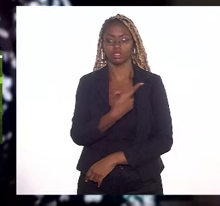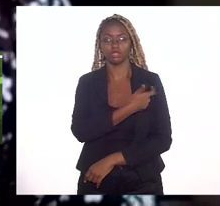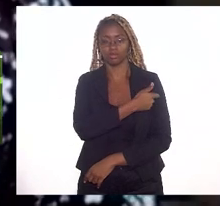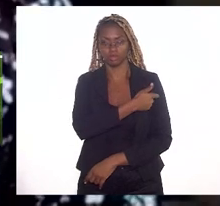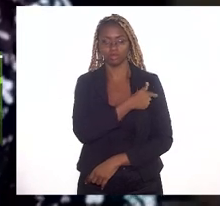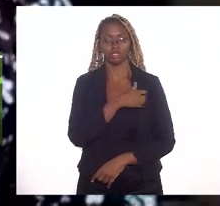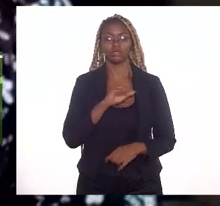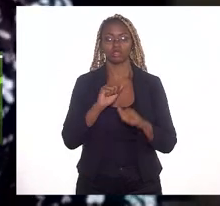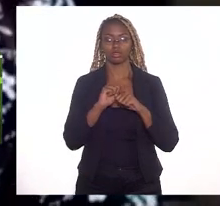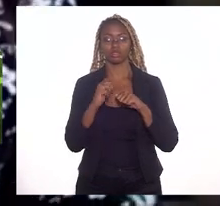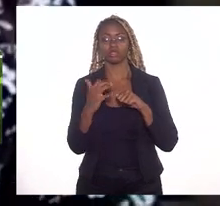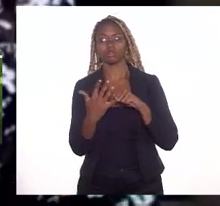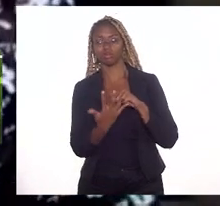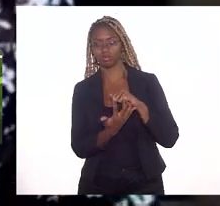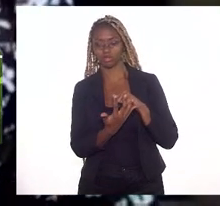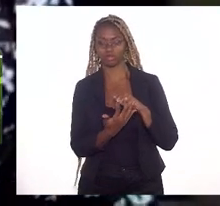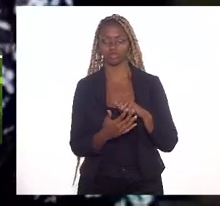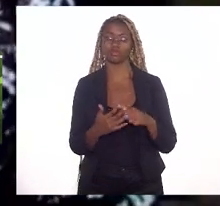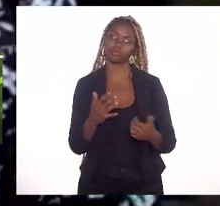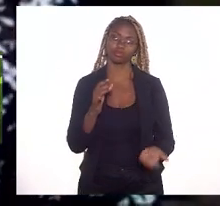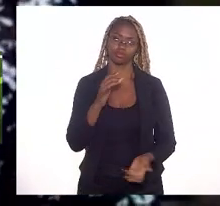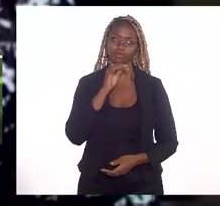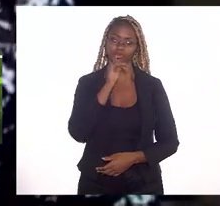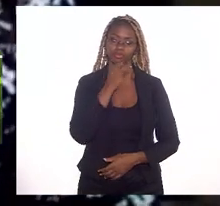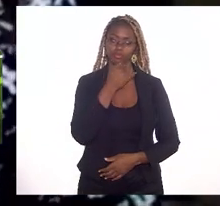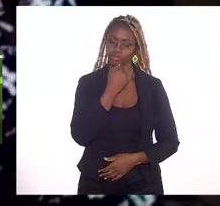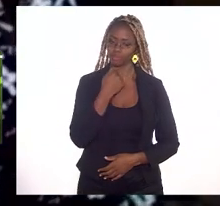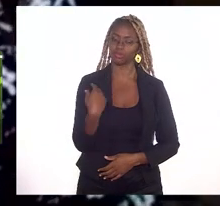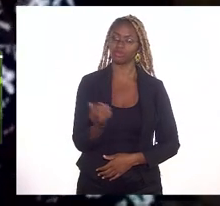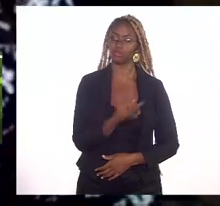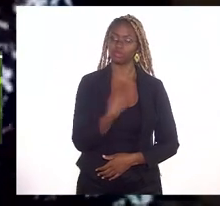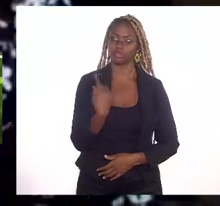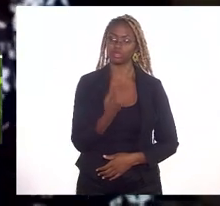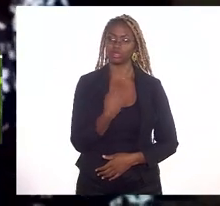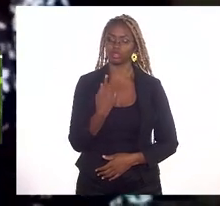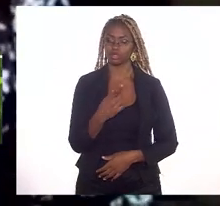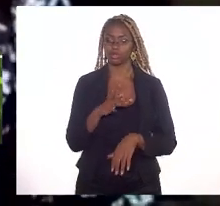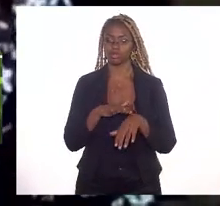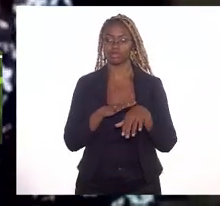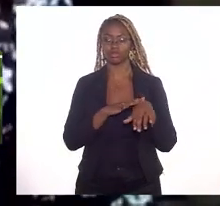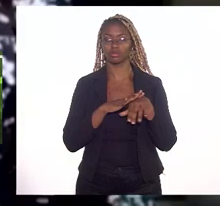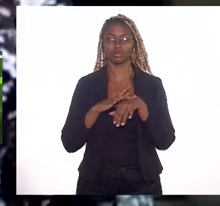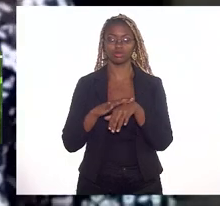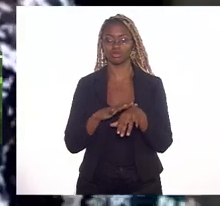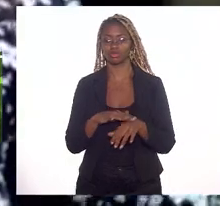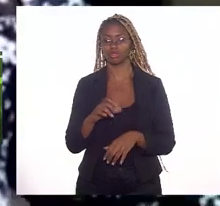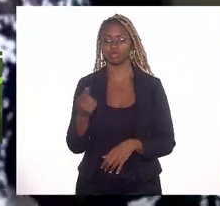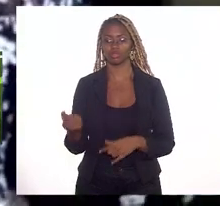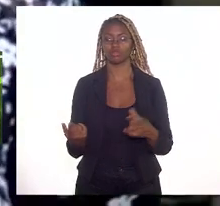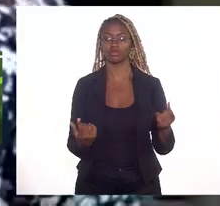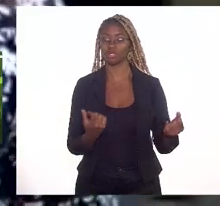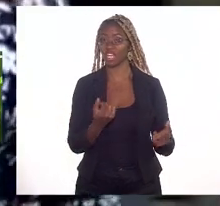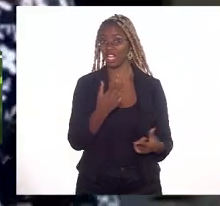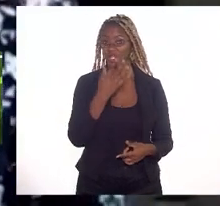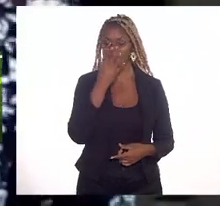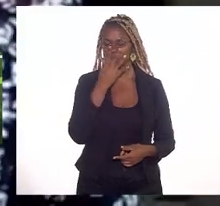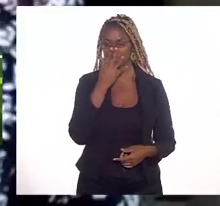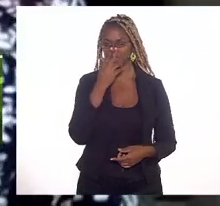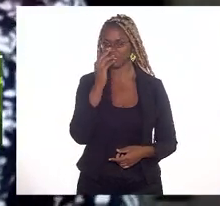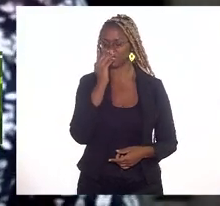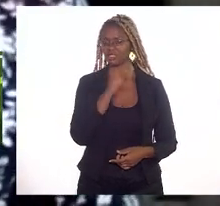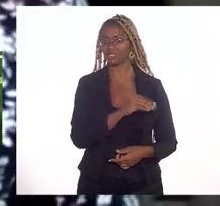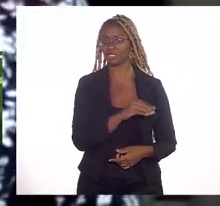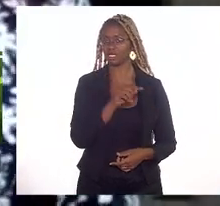da Covid-19, que infelizmente nós raros fomos esquecidos, né? E uma coisa que eu gostaria de deixar